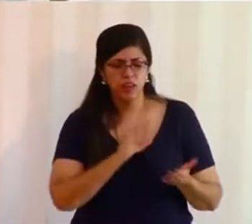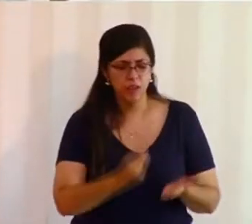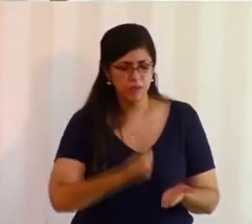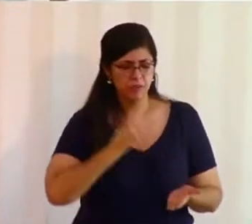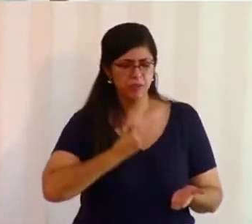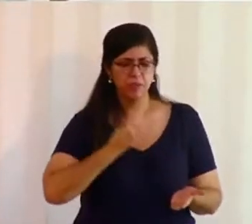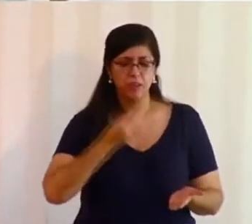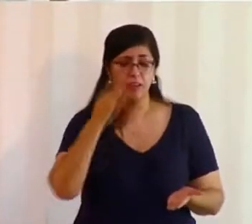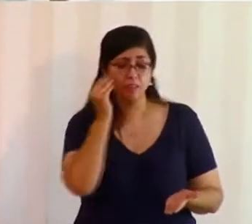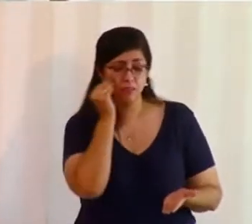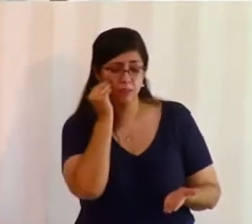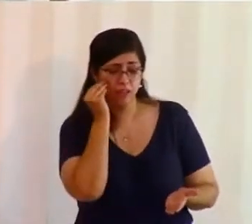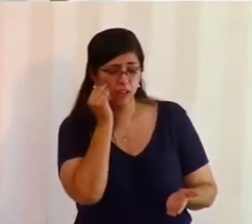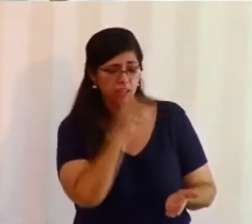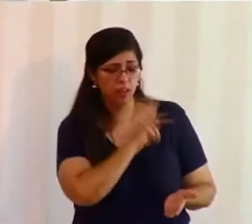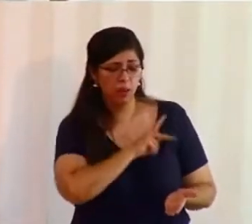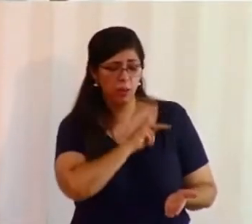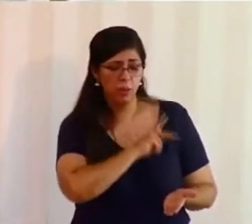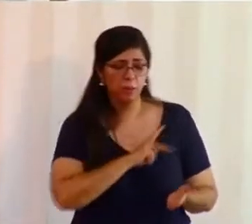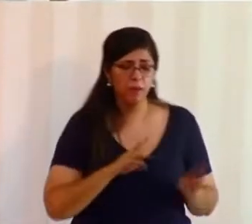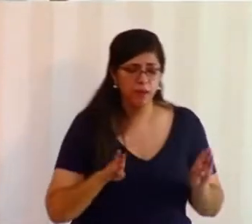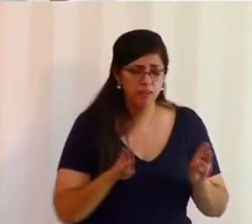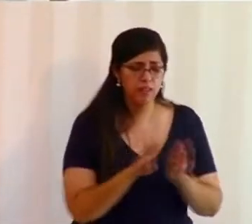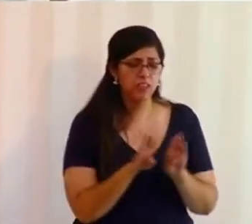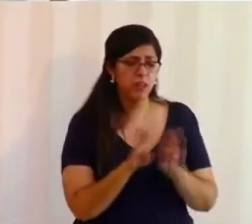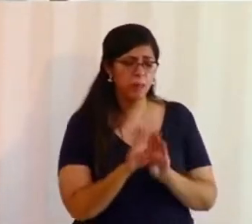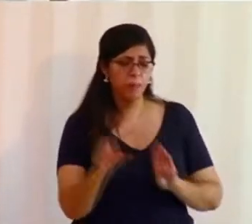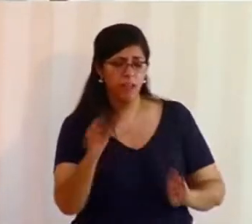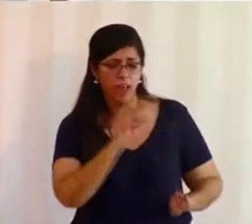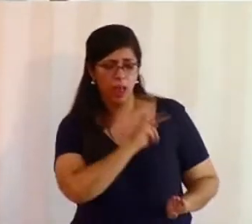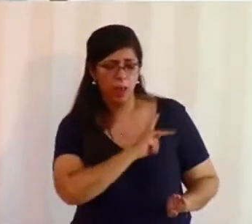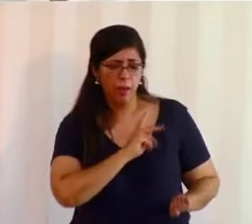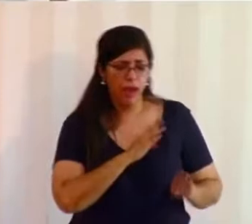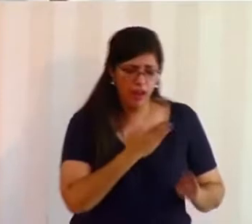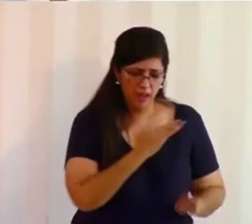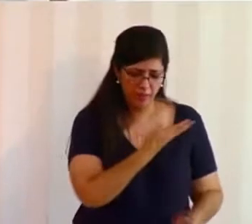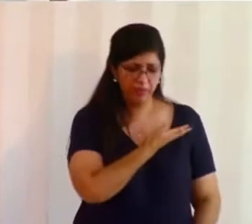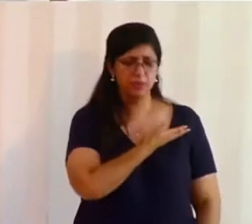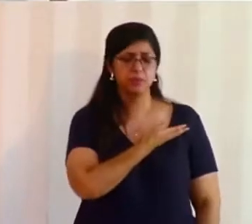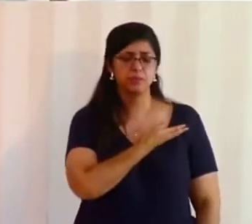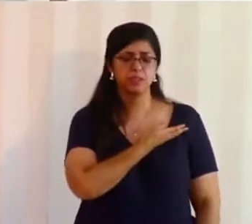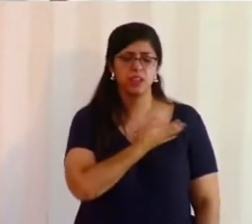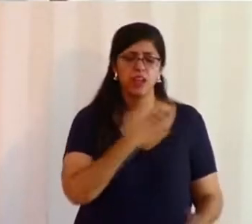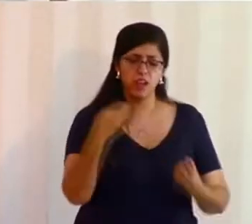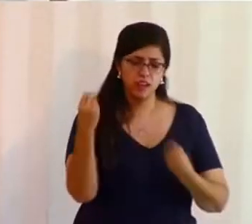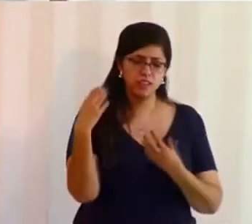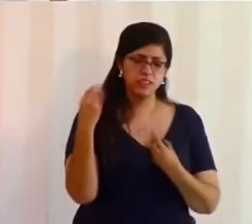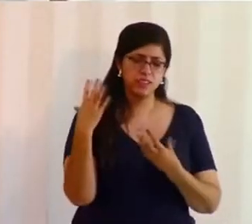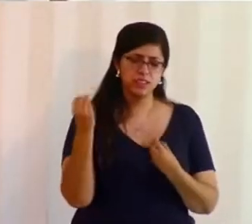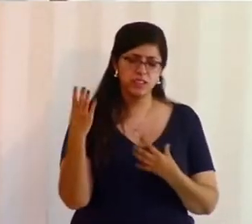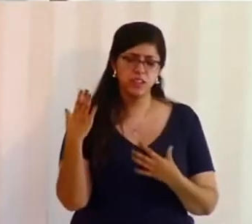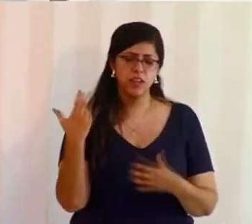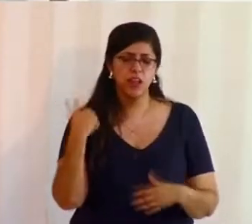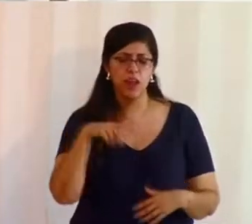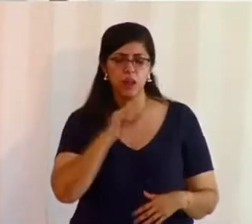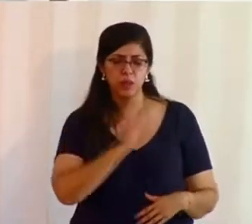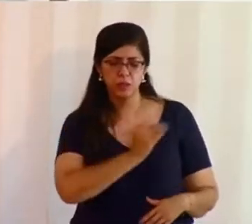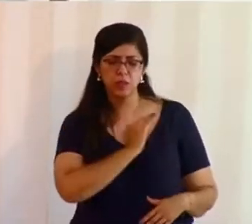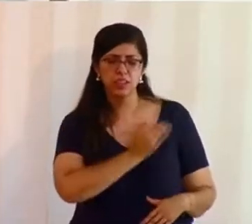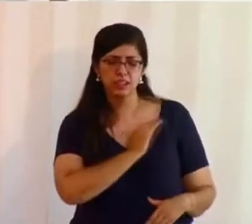dos teus servos no passado, na vida de Paulo e dos seus companheiros. Por isso, ó Deus, fala ao nosso